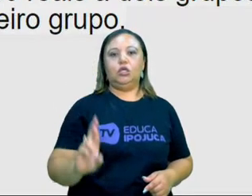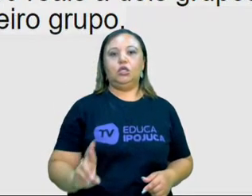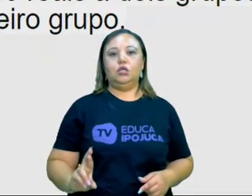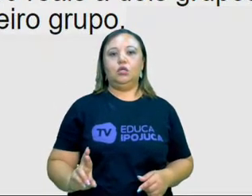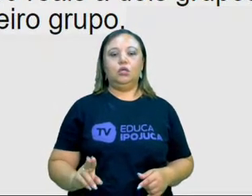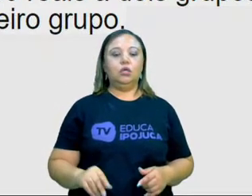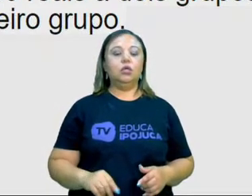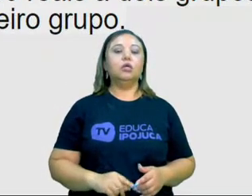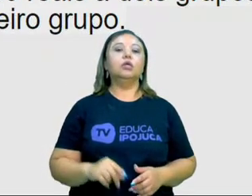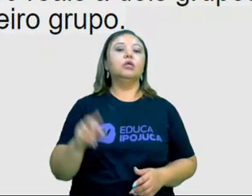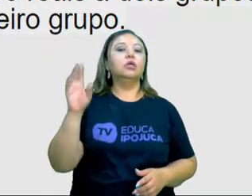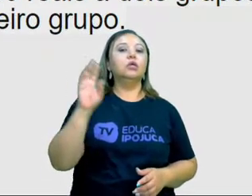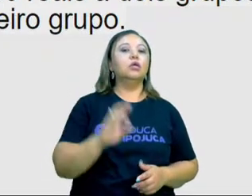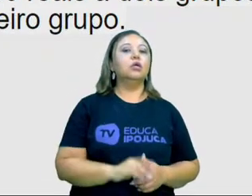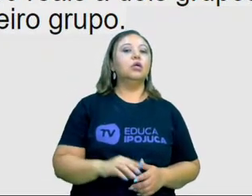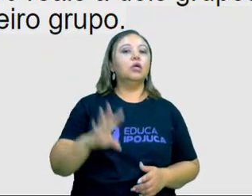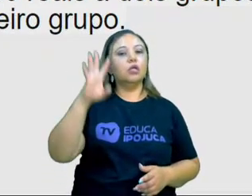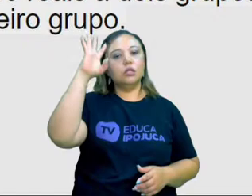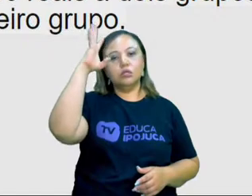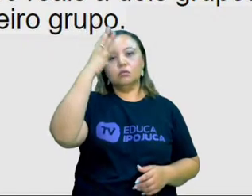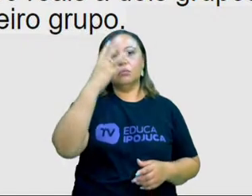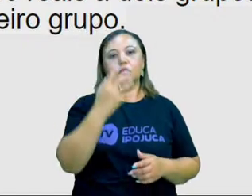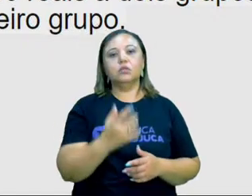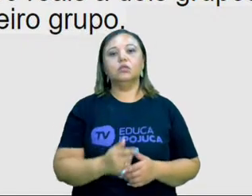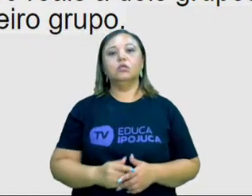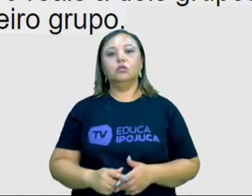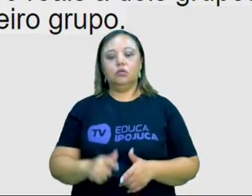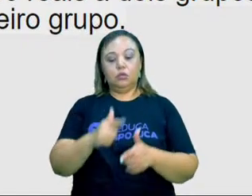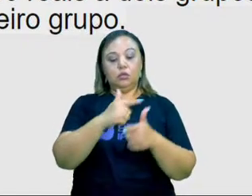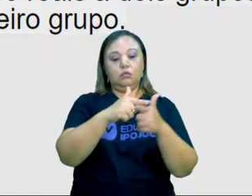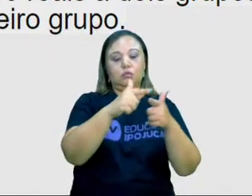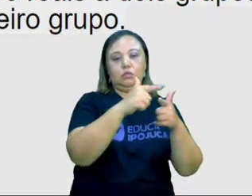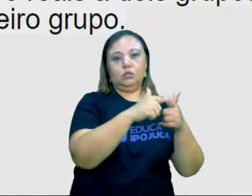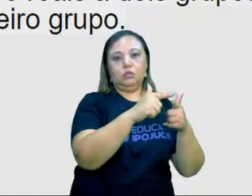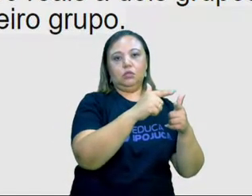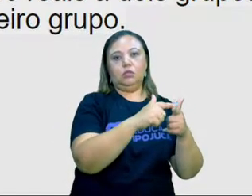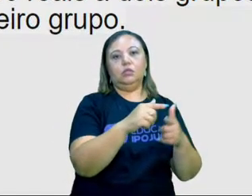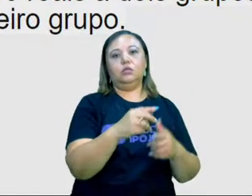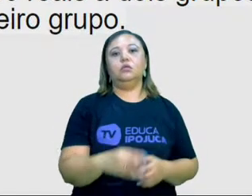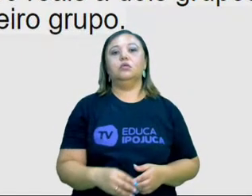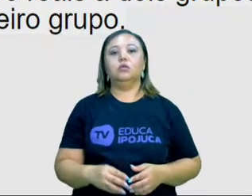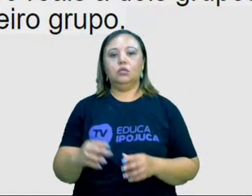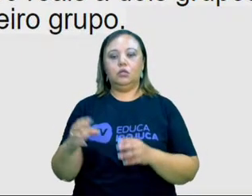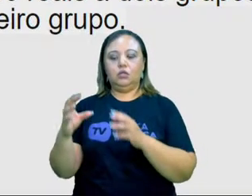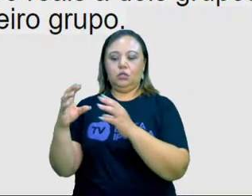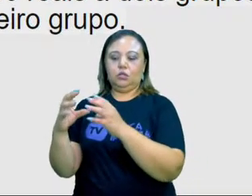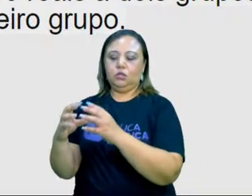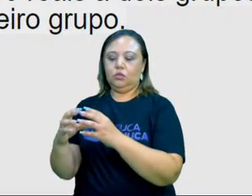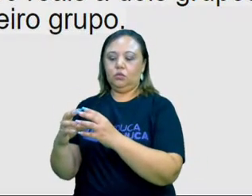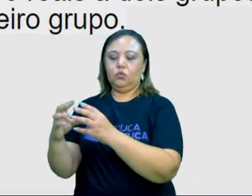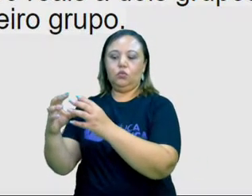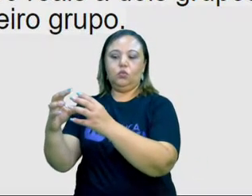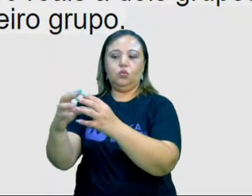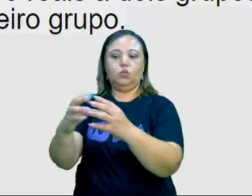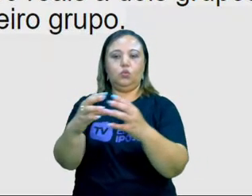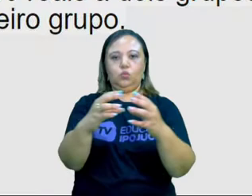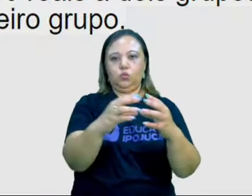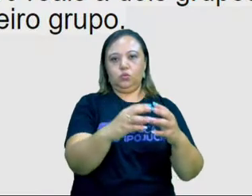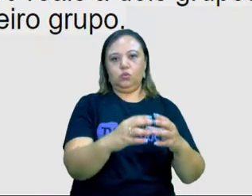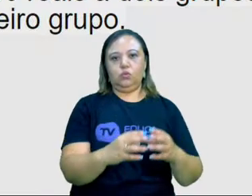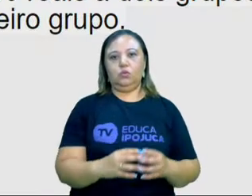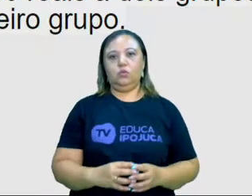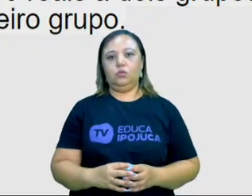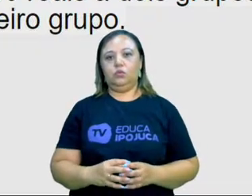ele resolveu distribuir esse dinheiro, essa quantia, entre três grupos que realizaram um trabalho social em